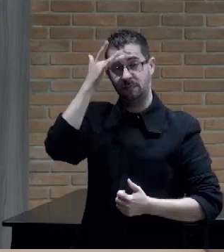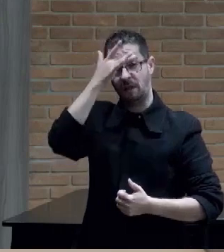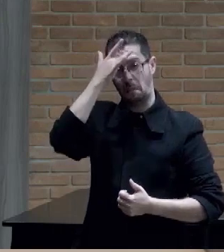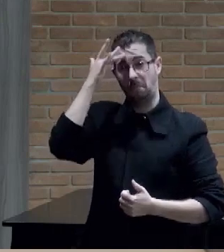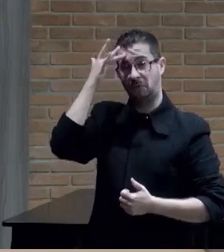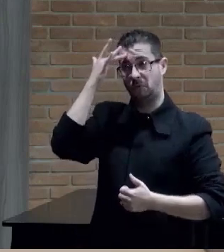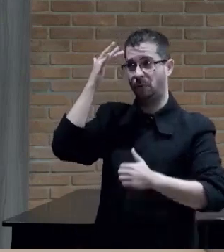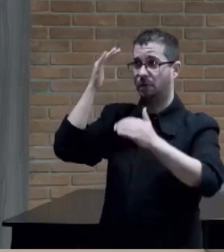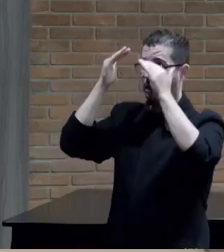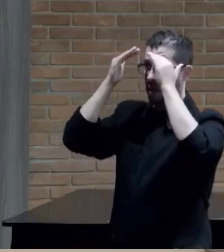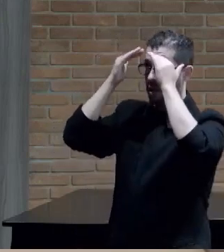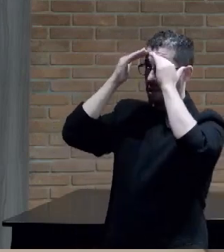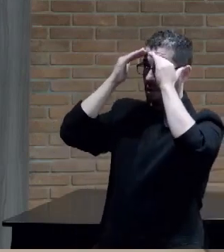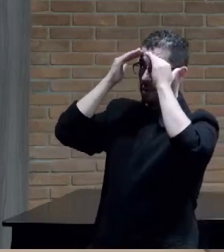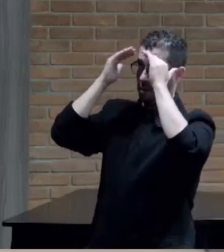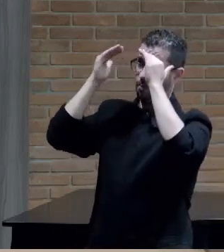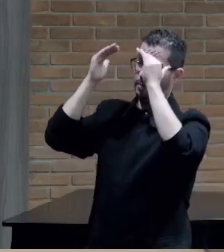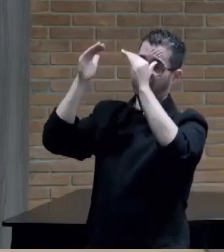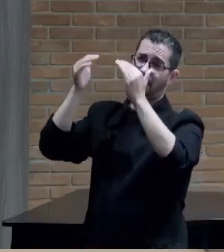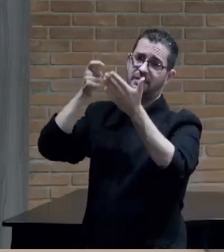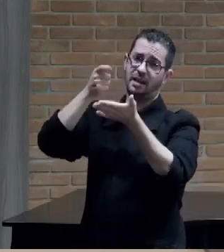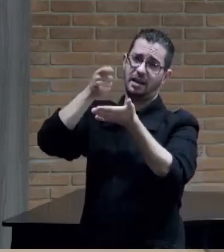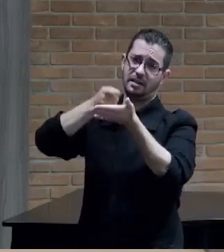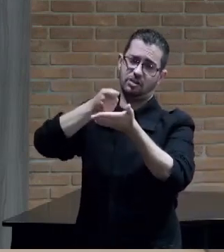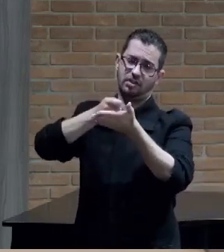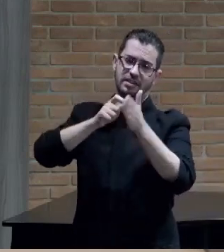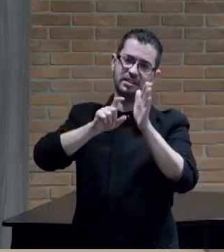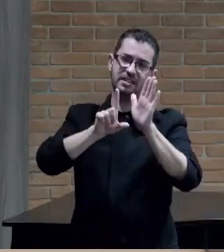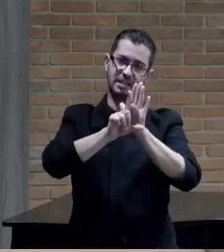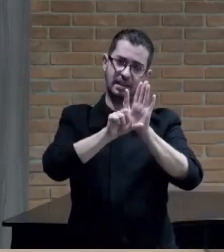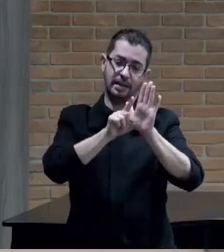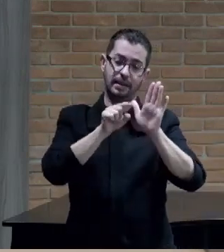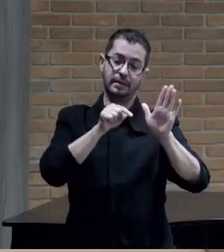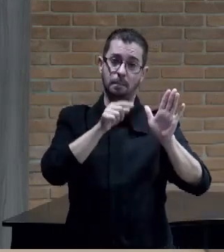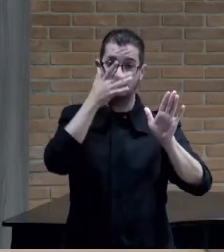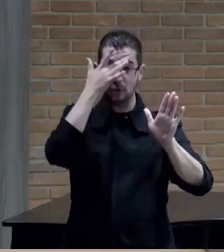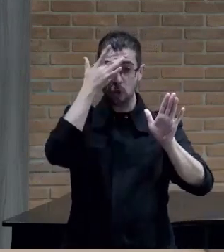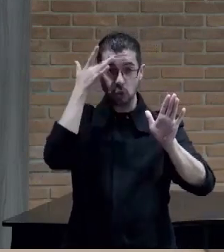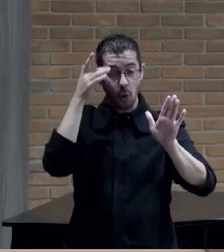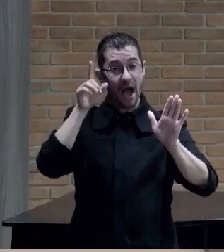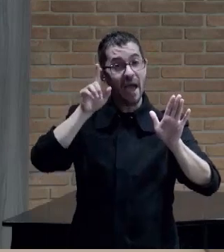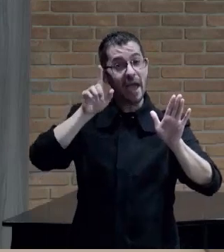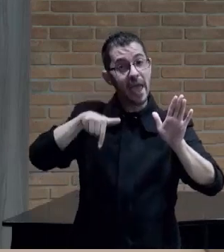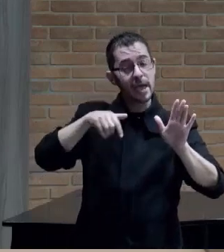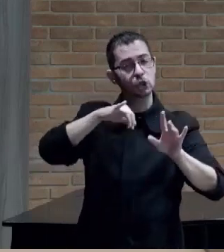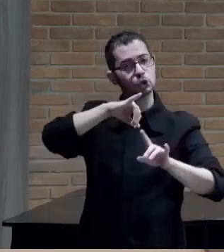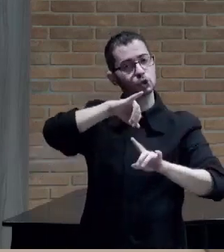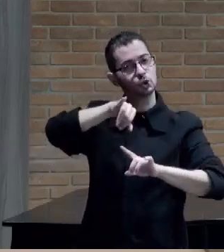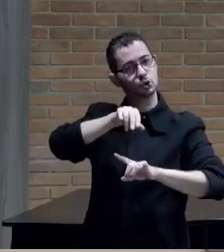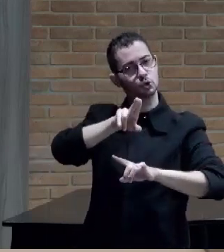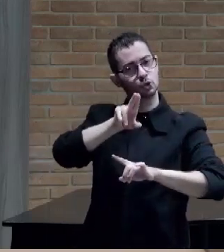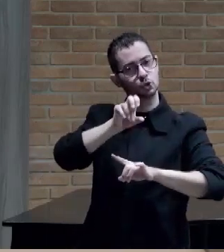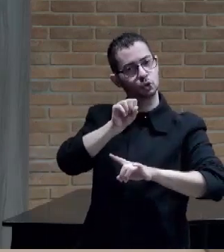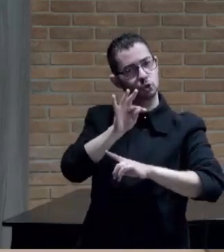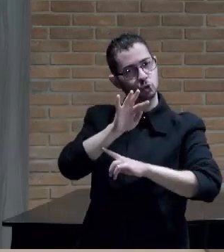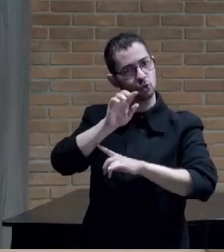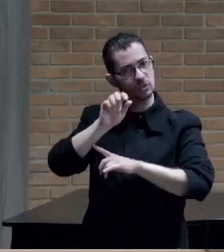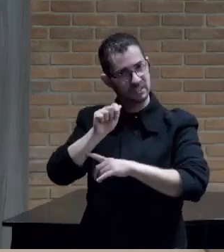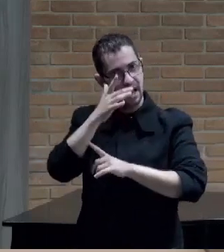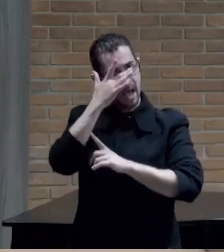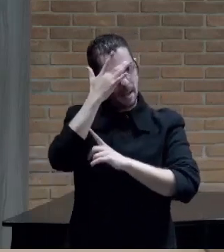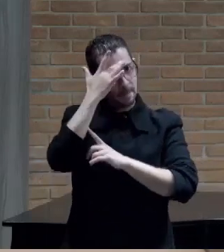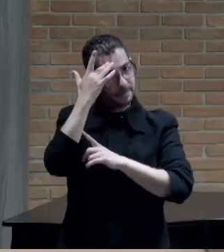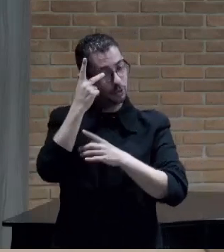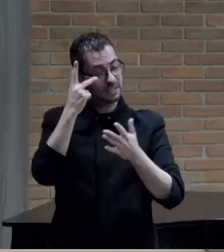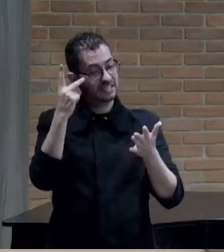que cumprem as exigências desta lei são justos. Aqueles que infringem a lei são